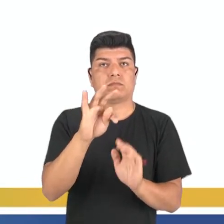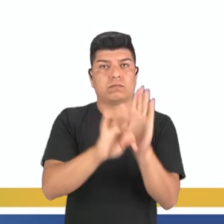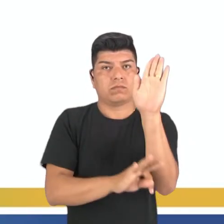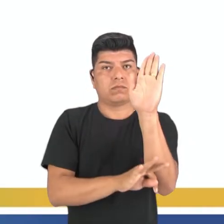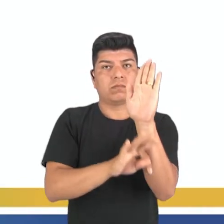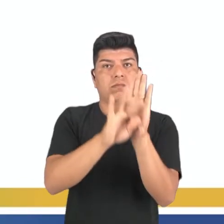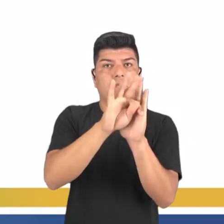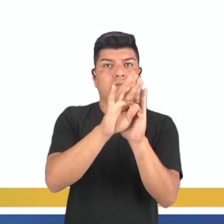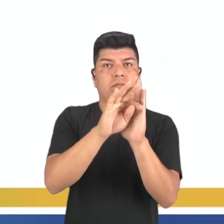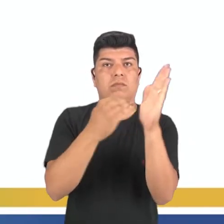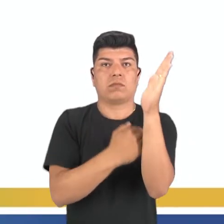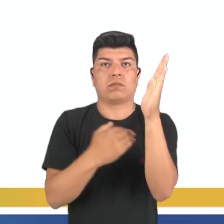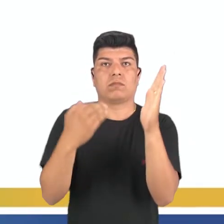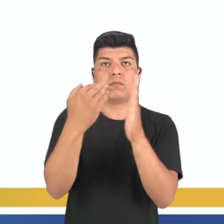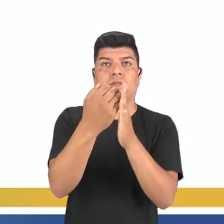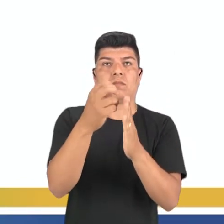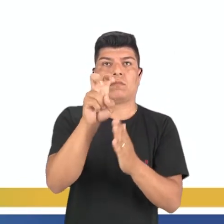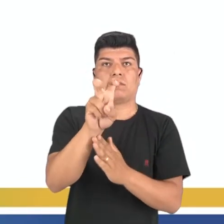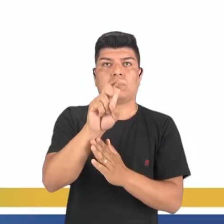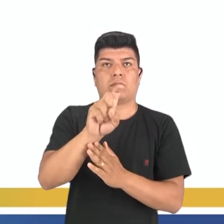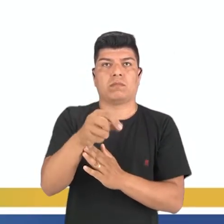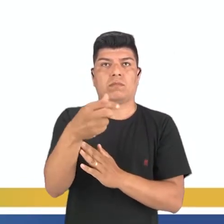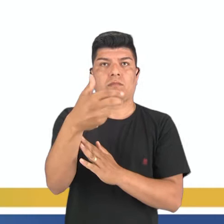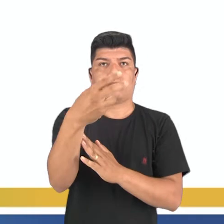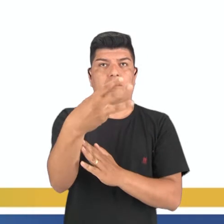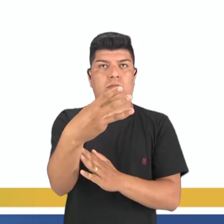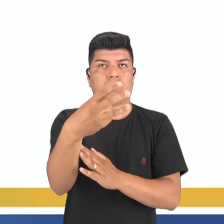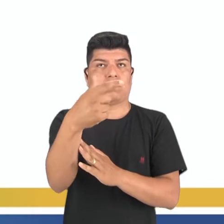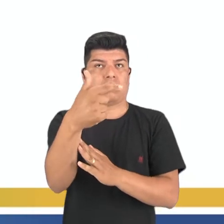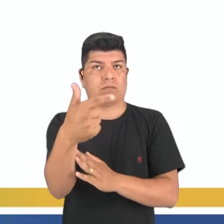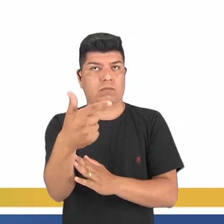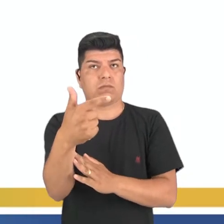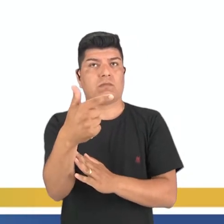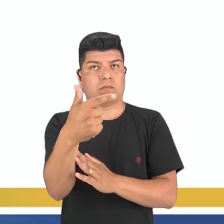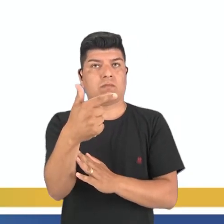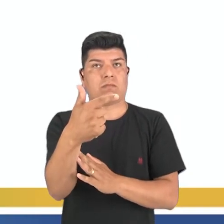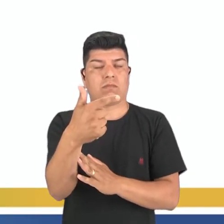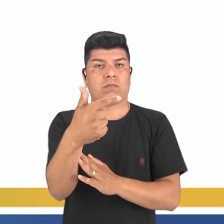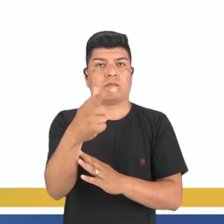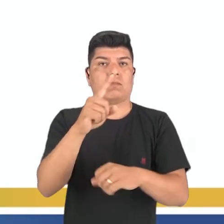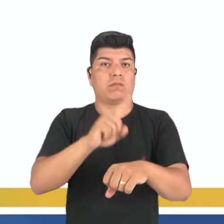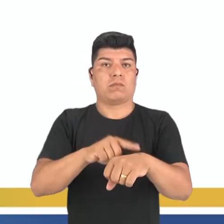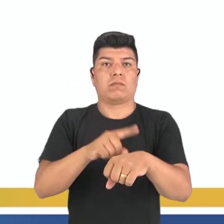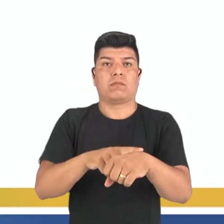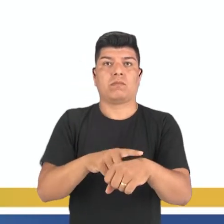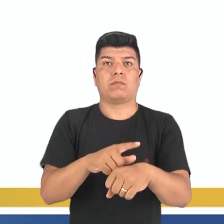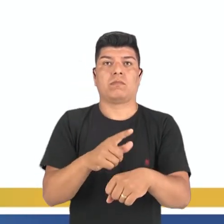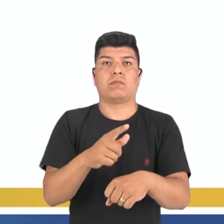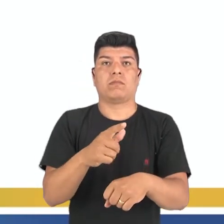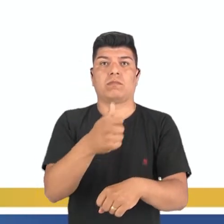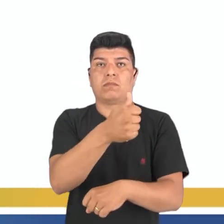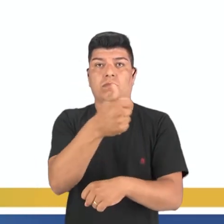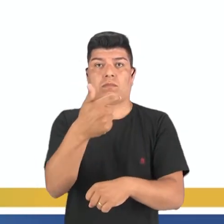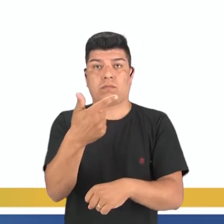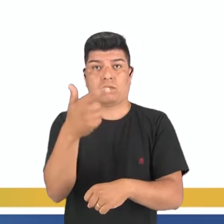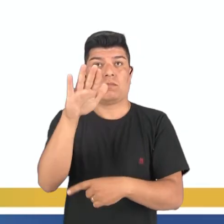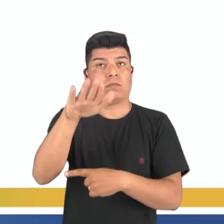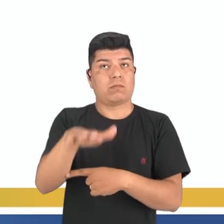aumentou 5,32, você concorda comigo que a temperatura ao meio-dia vai ser a adição